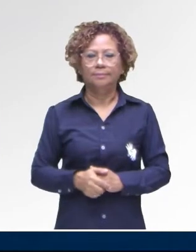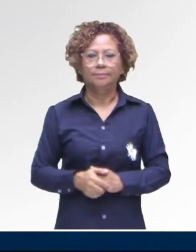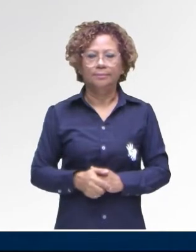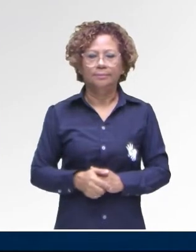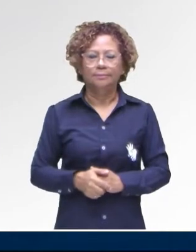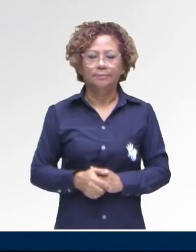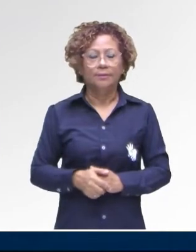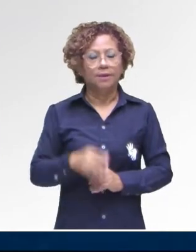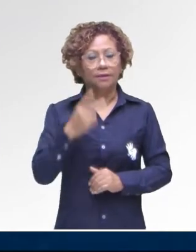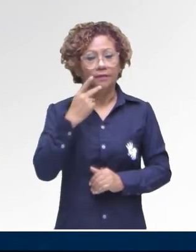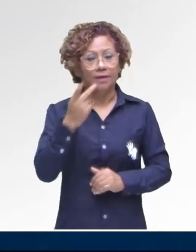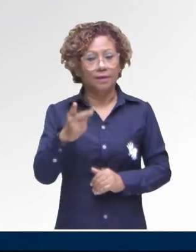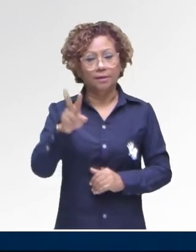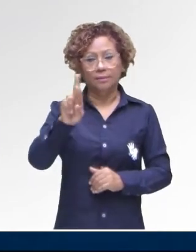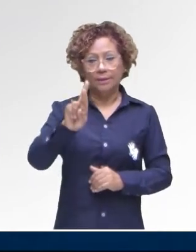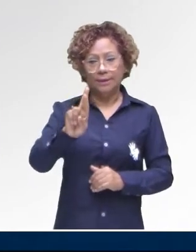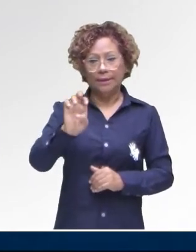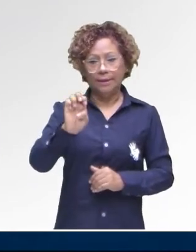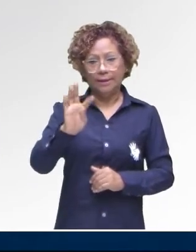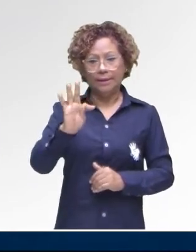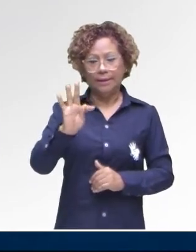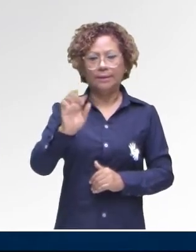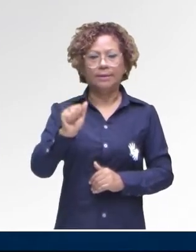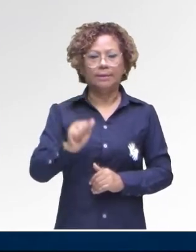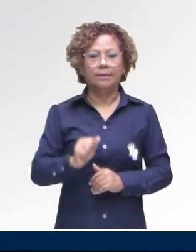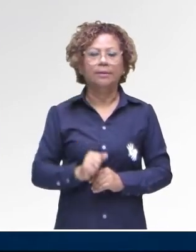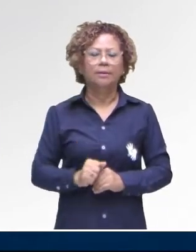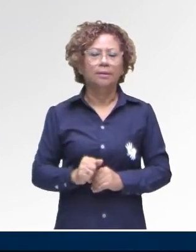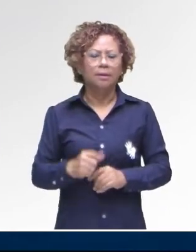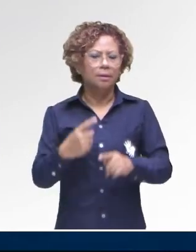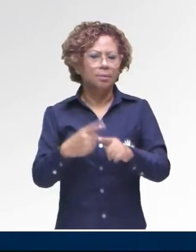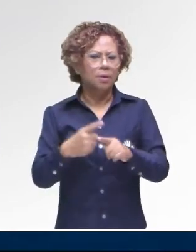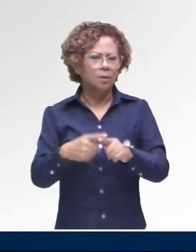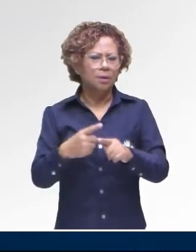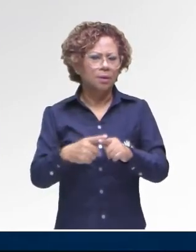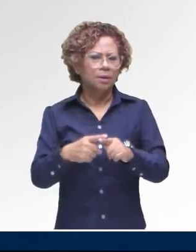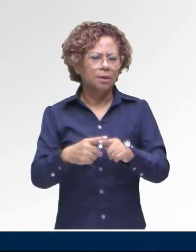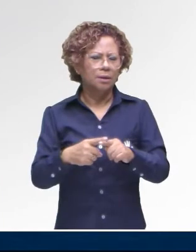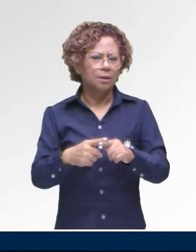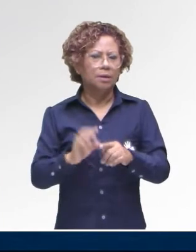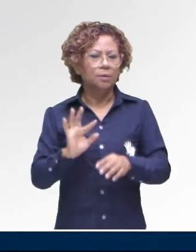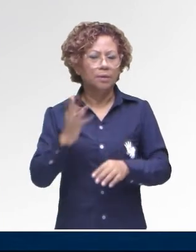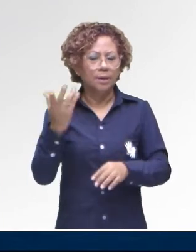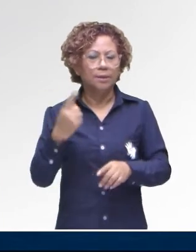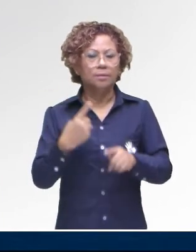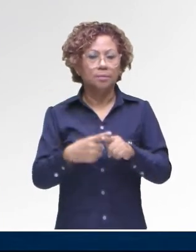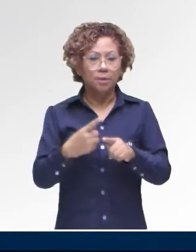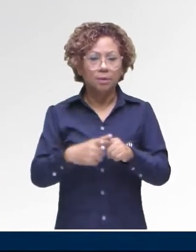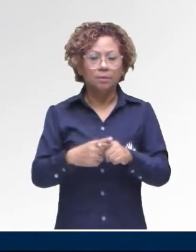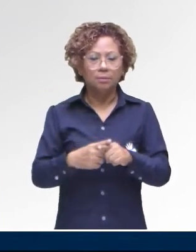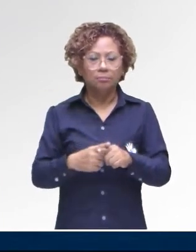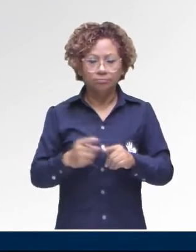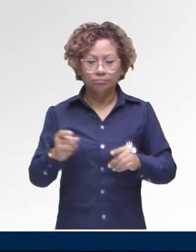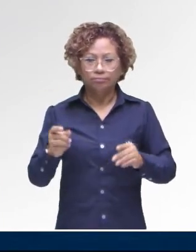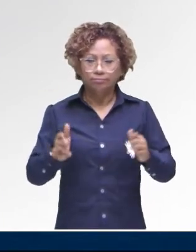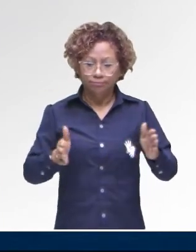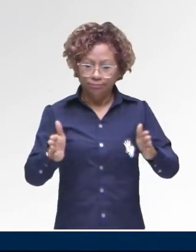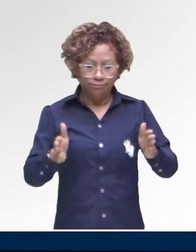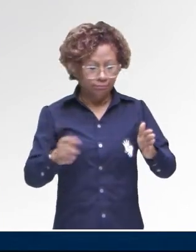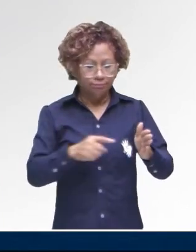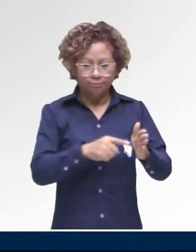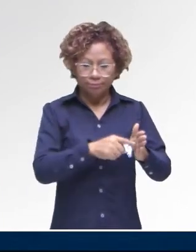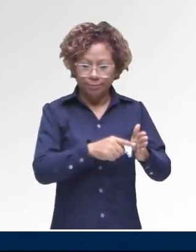estamos falando da reta, né? Isso acontece porque as retas são conjuntos de pontos. E os pontos